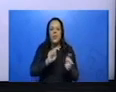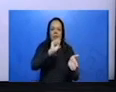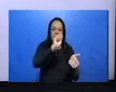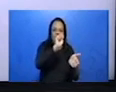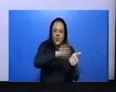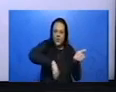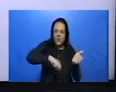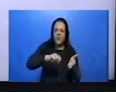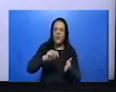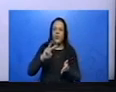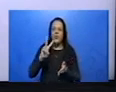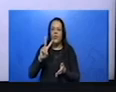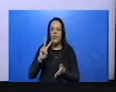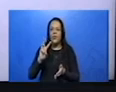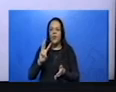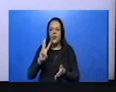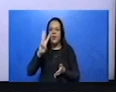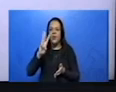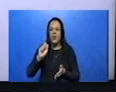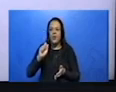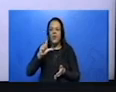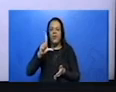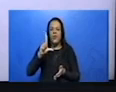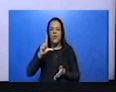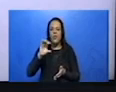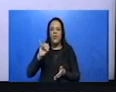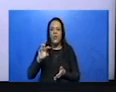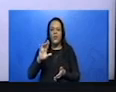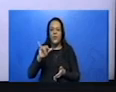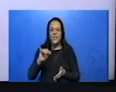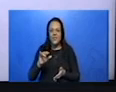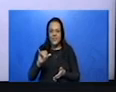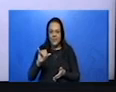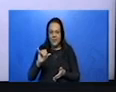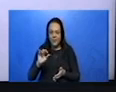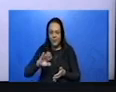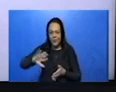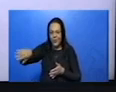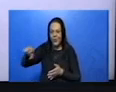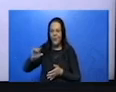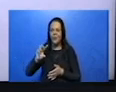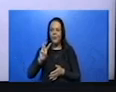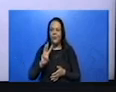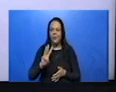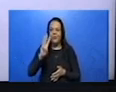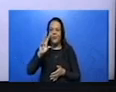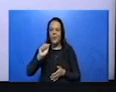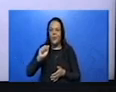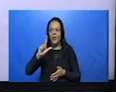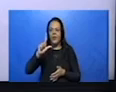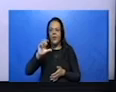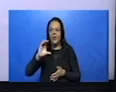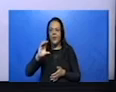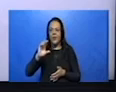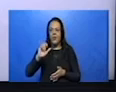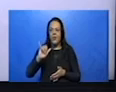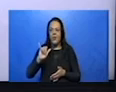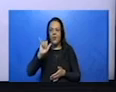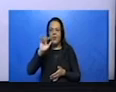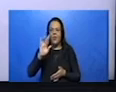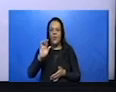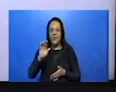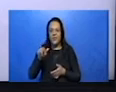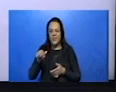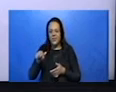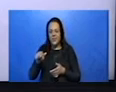novelas, tá? Então, ele foi escrito por um dos melhores autores assim, desse estilo, e como não era um